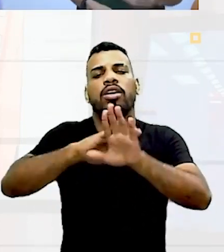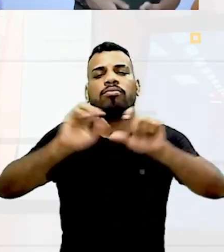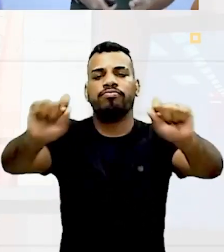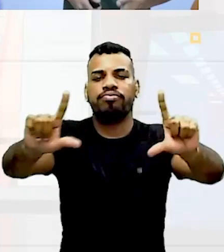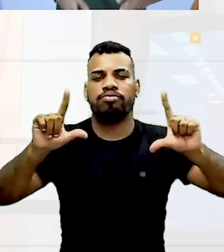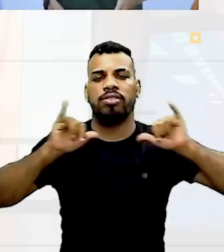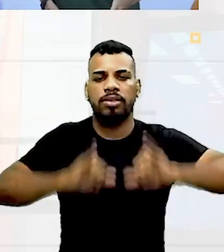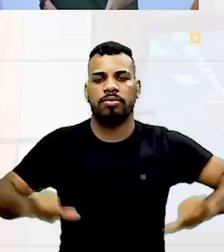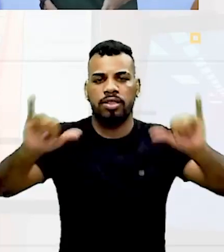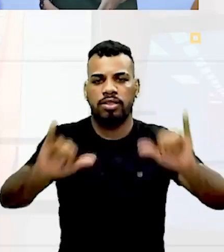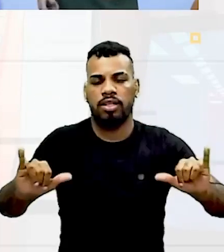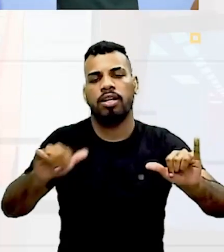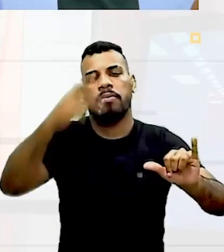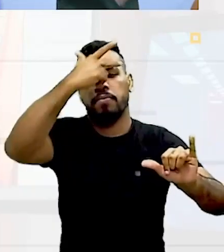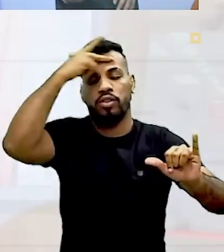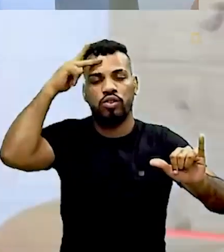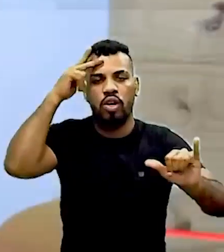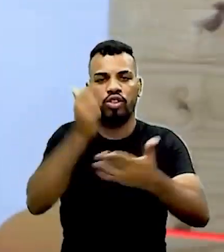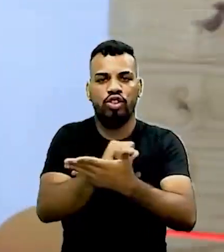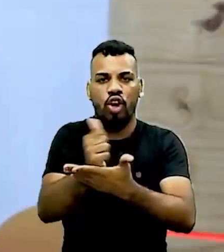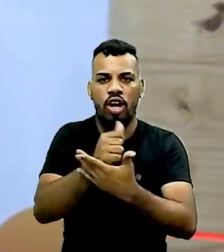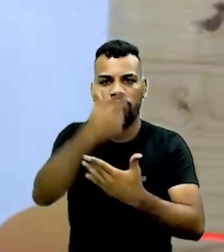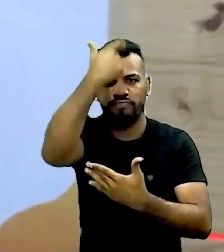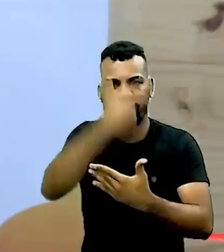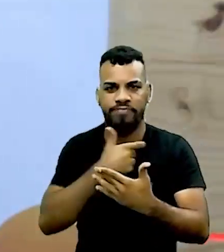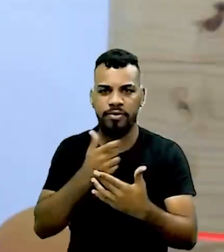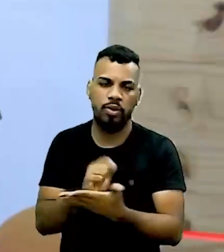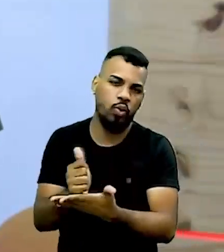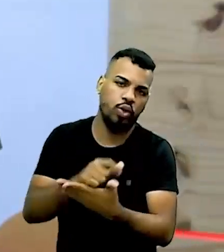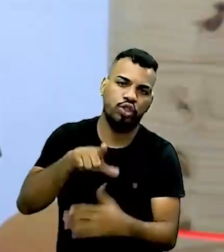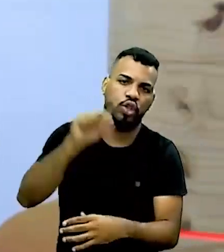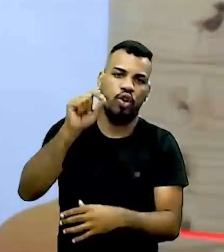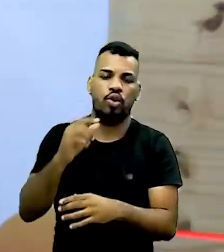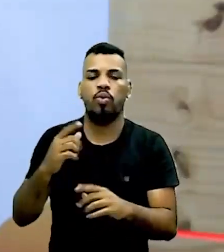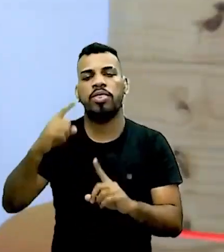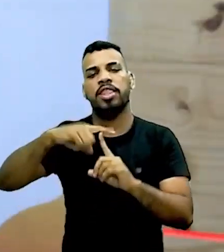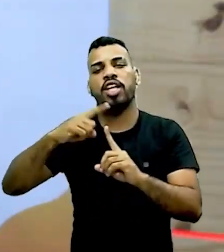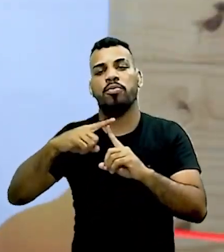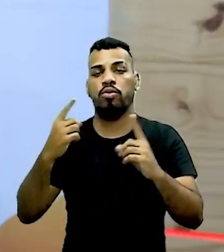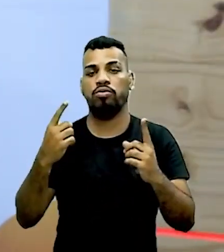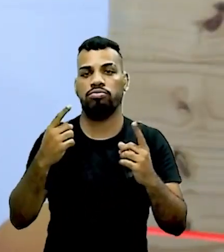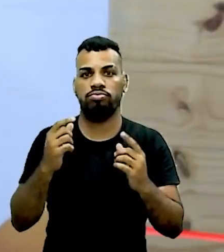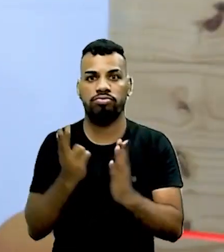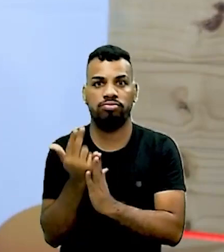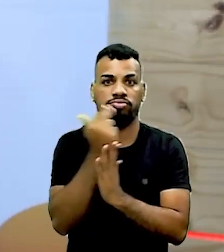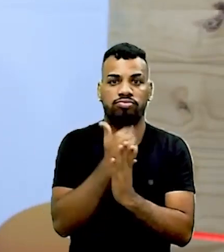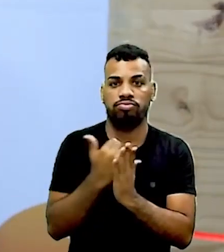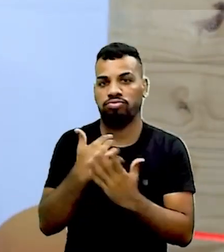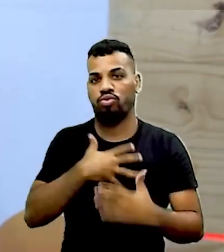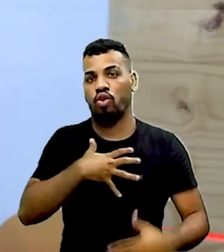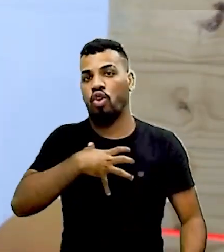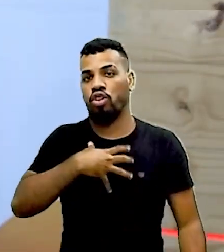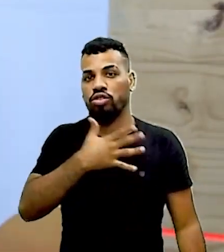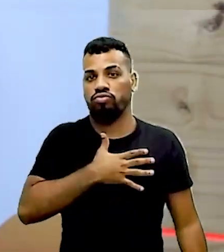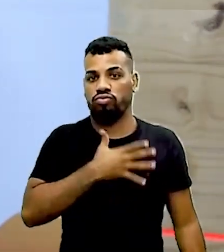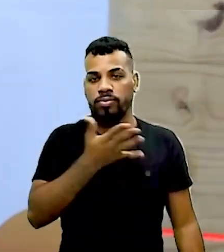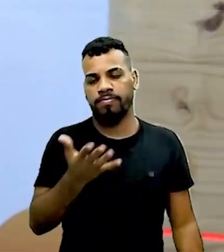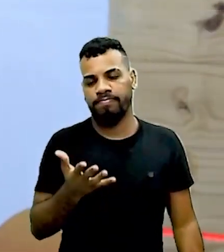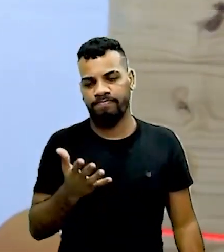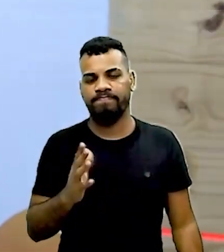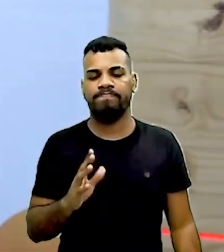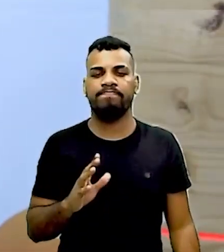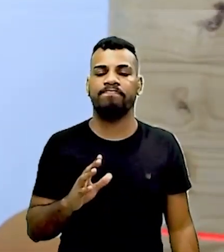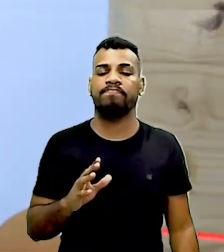é mais acessível para os jogadores, qual estilo de jogo vai determinar o tipo de animação que você vai querer, e como isso